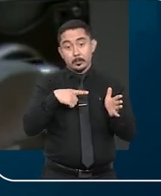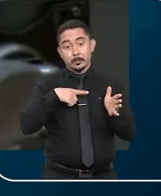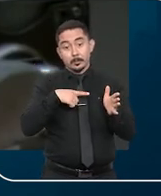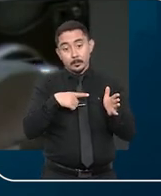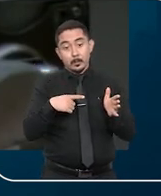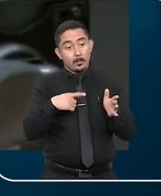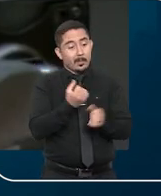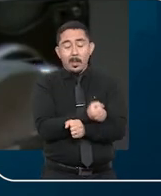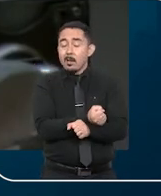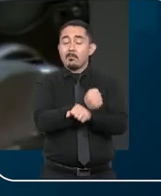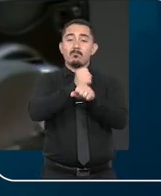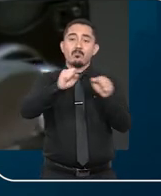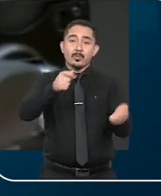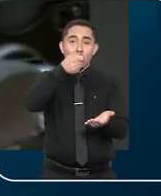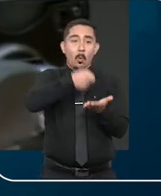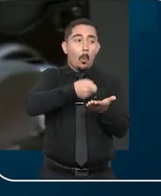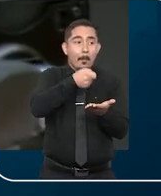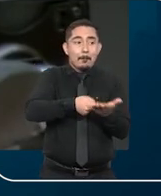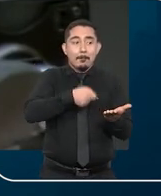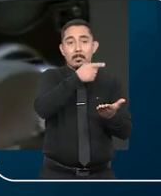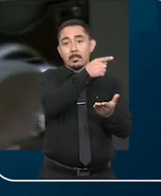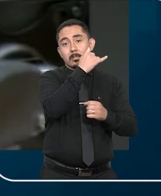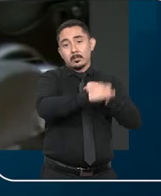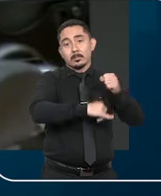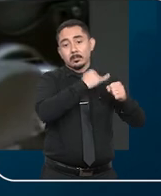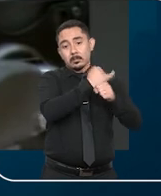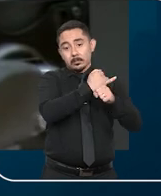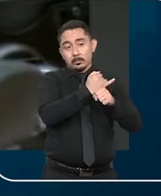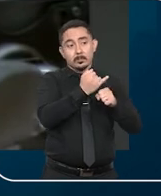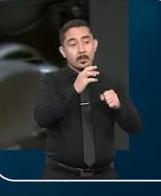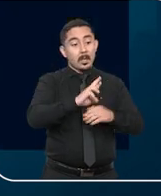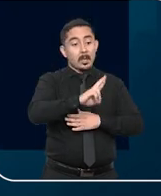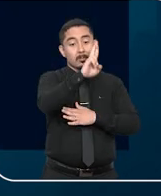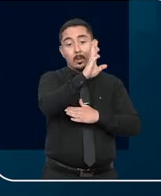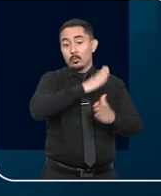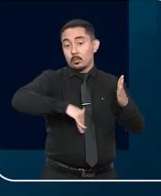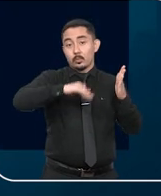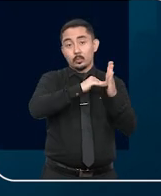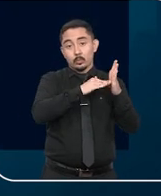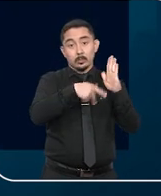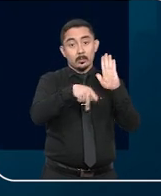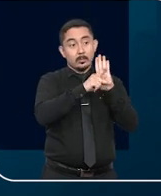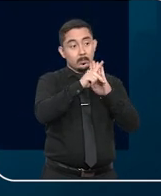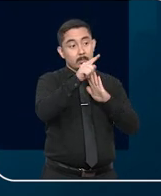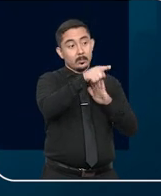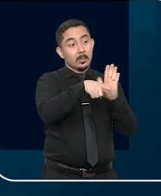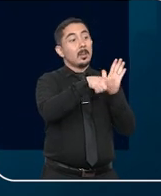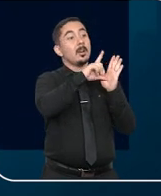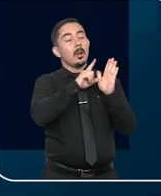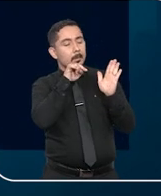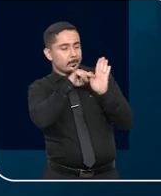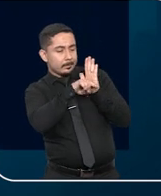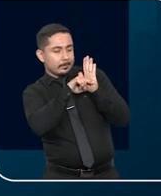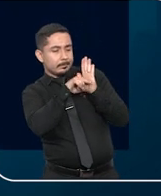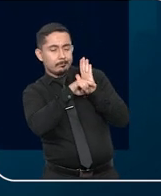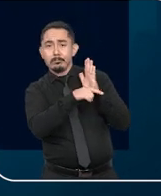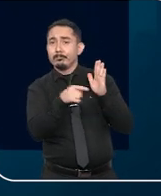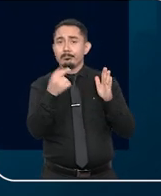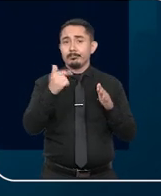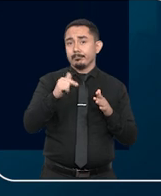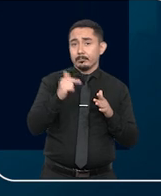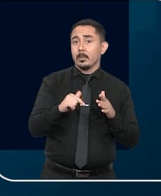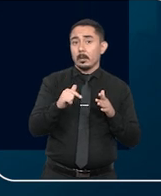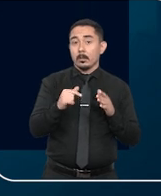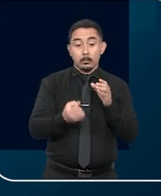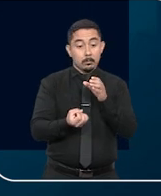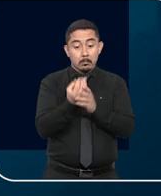no sentido de que não é possível impor aos sites de intermediação a responsabilidade de realizar a prévia